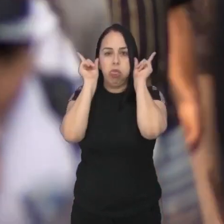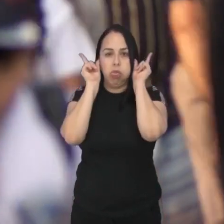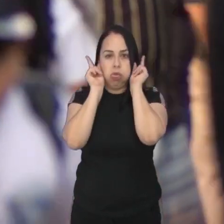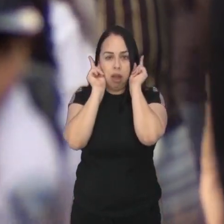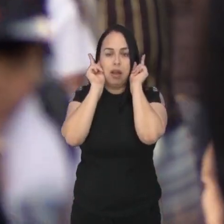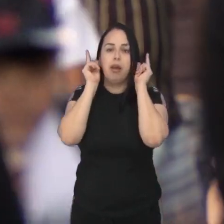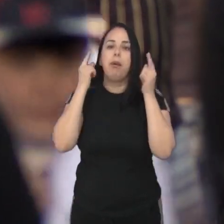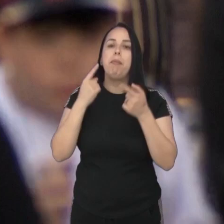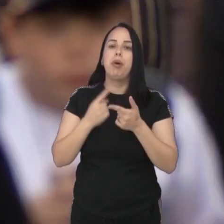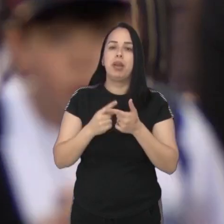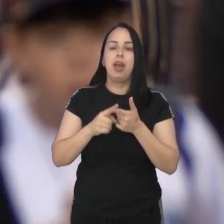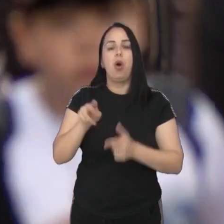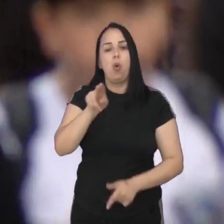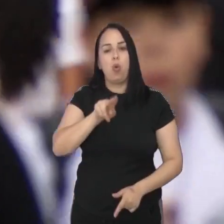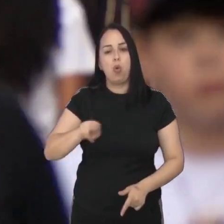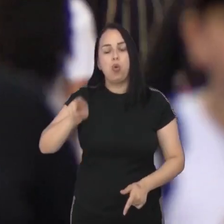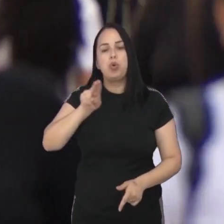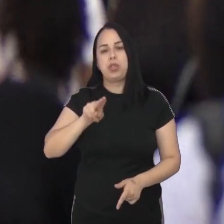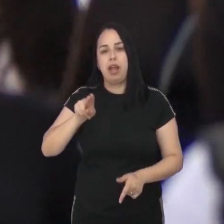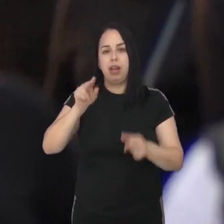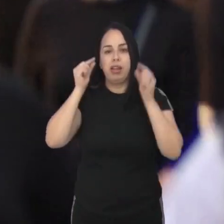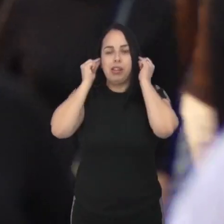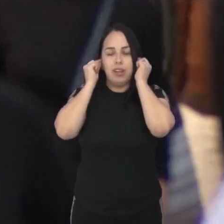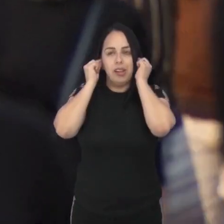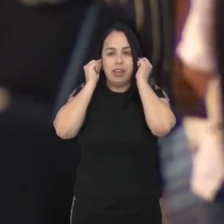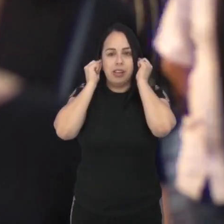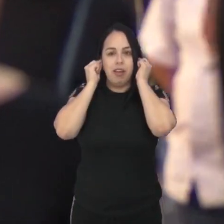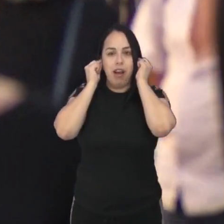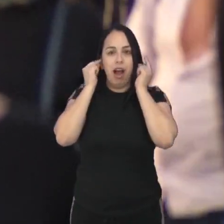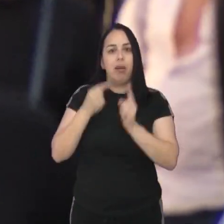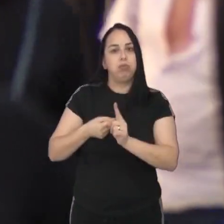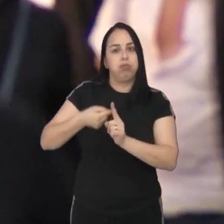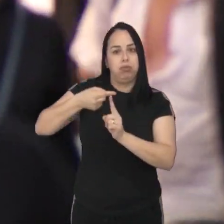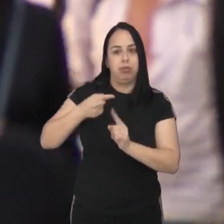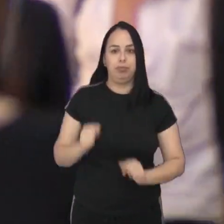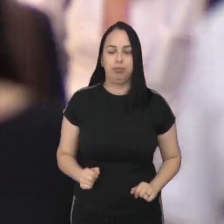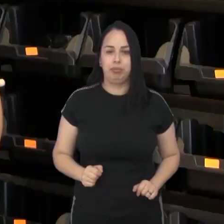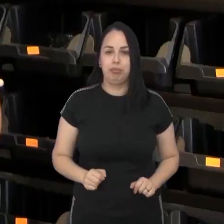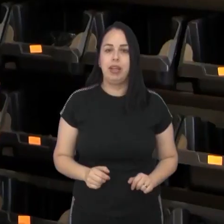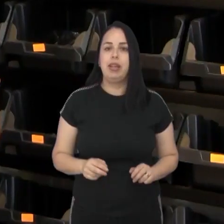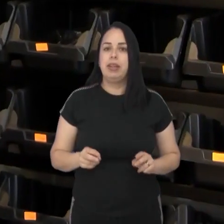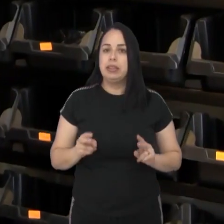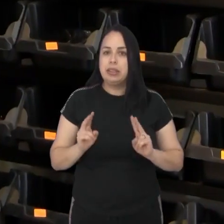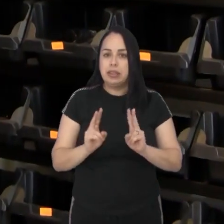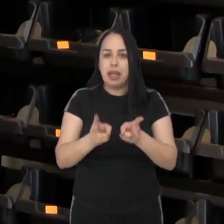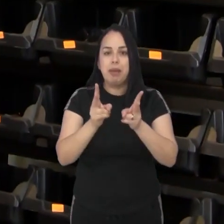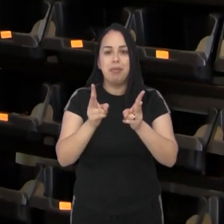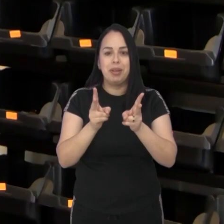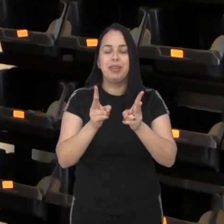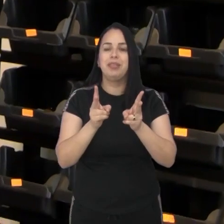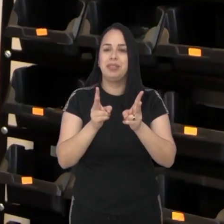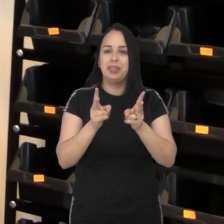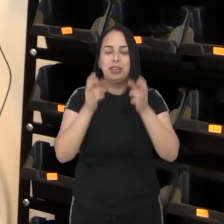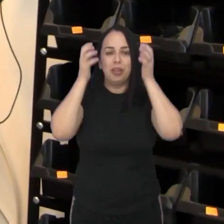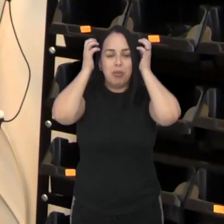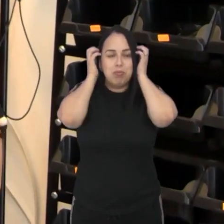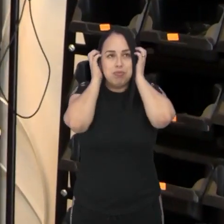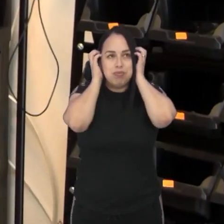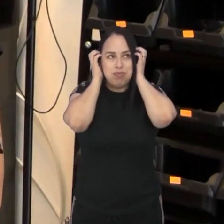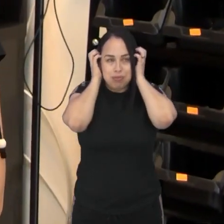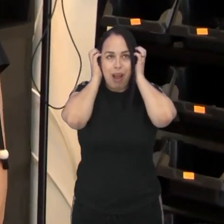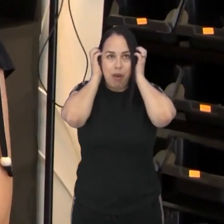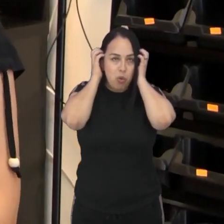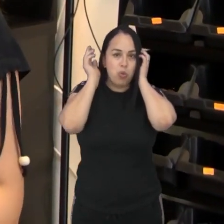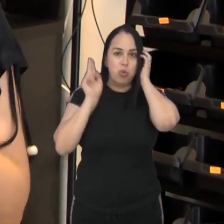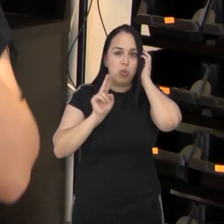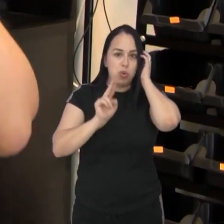sofrer com problemas de audição por conta da exposição ao som alto diretamente no ouvido. Cada vez mais popular para acompanhar conteúdos